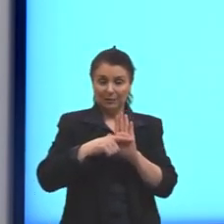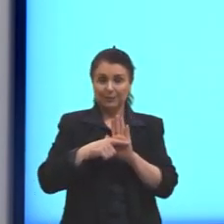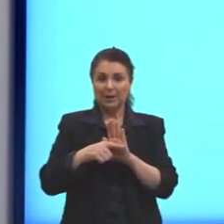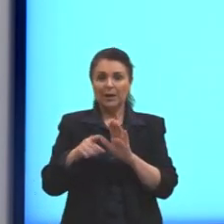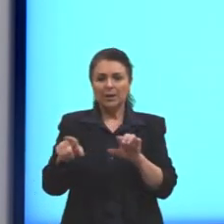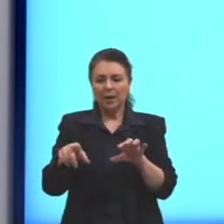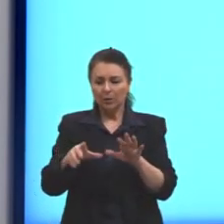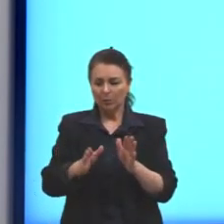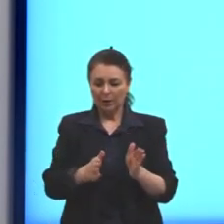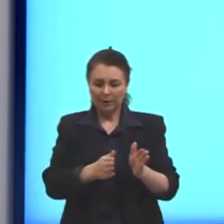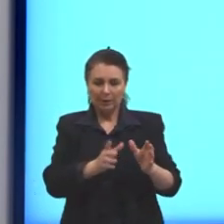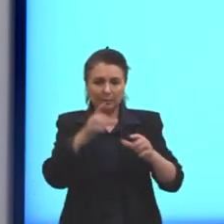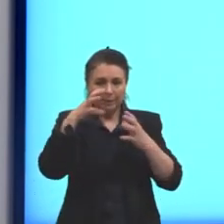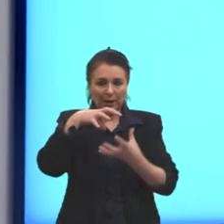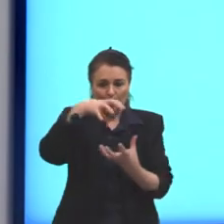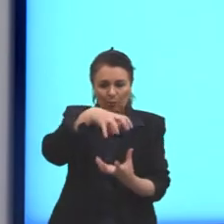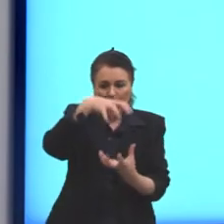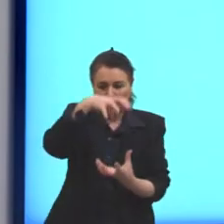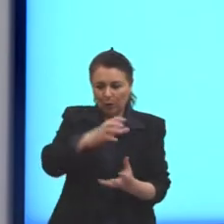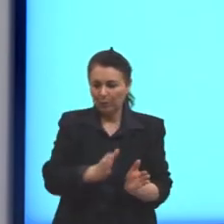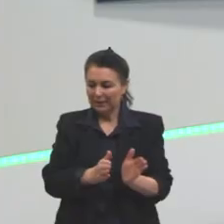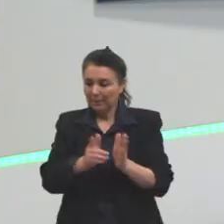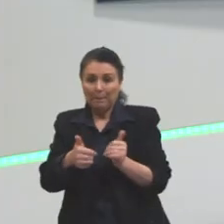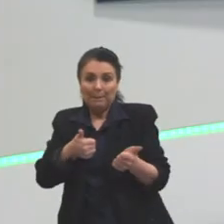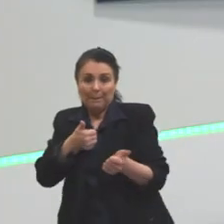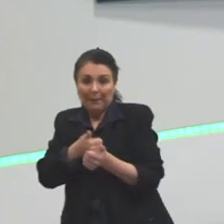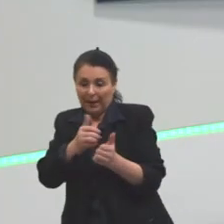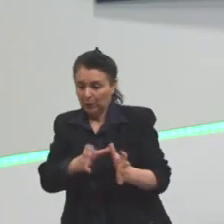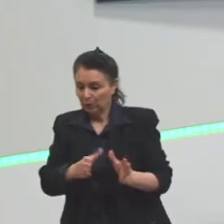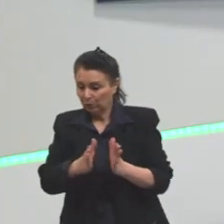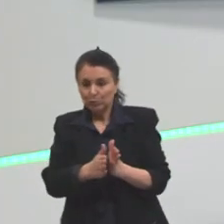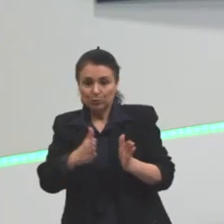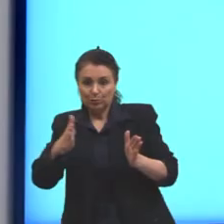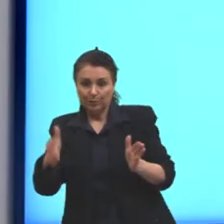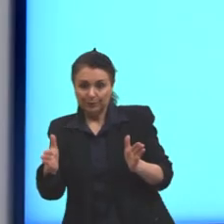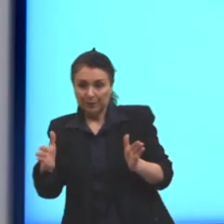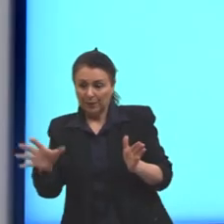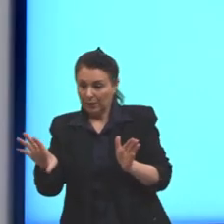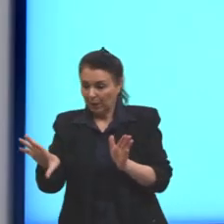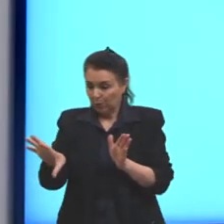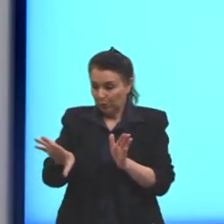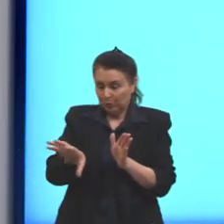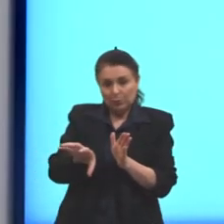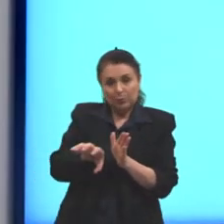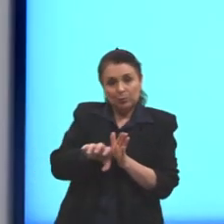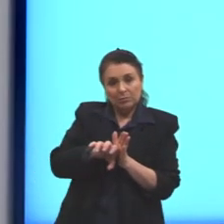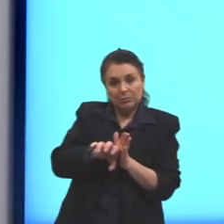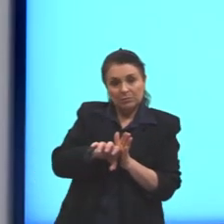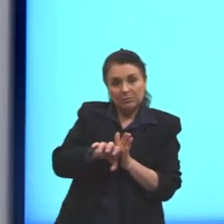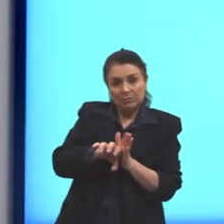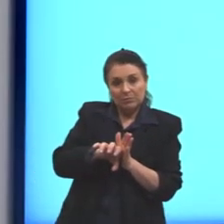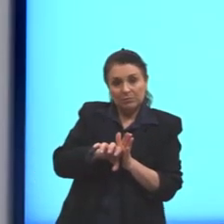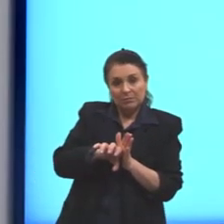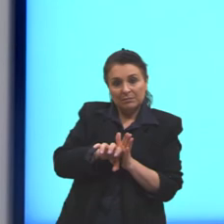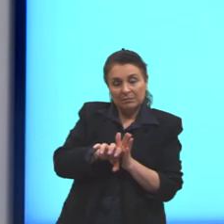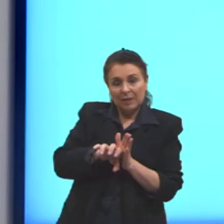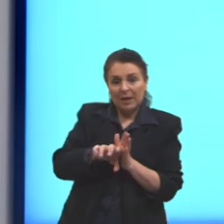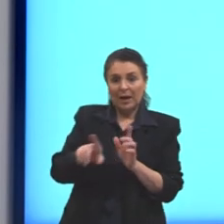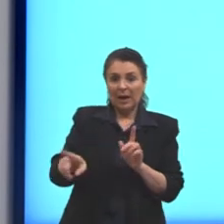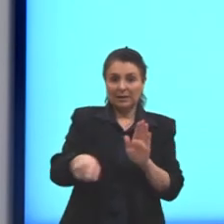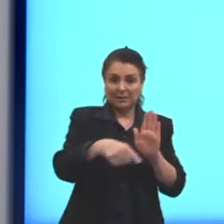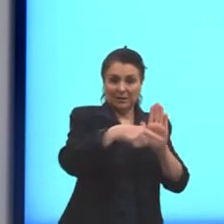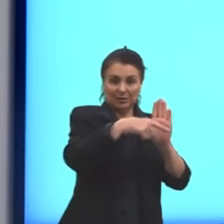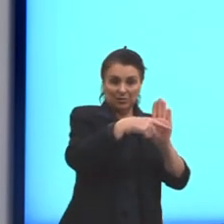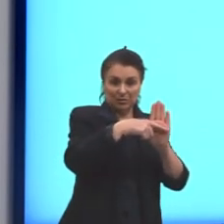ela começa a se movimentar e que acontece as cargas positivas né de uma certa forma elas vão chegar para esse lado e as negativas